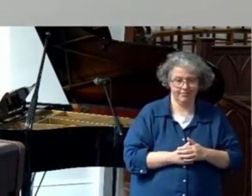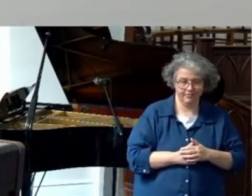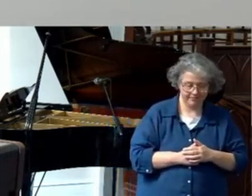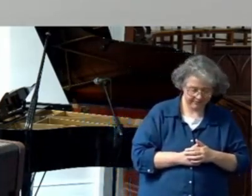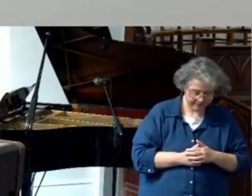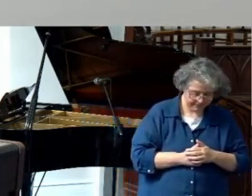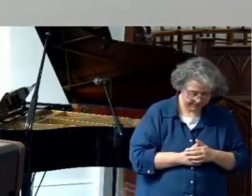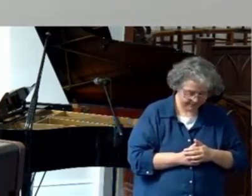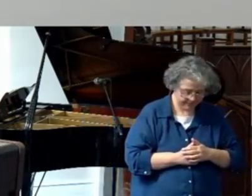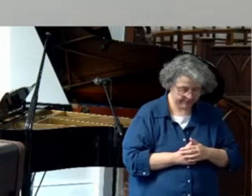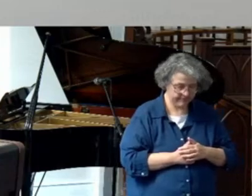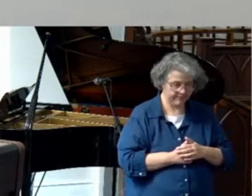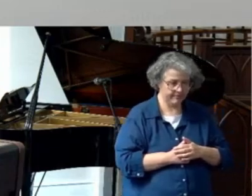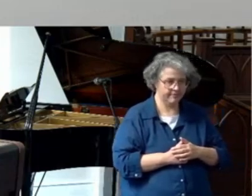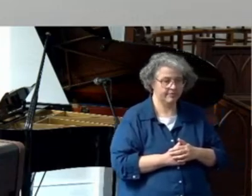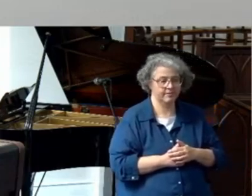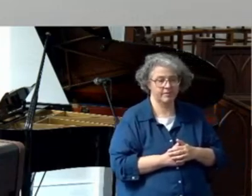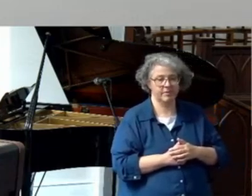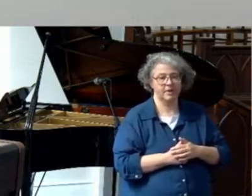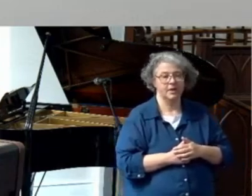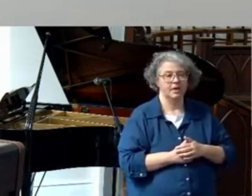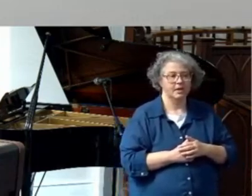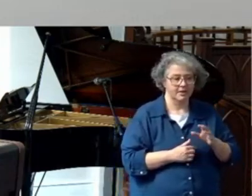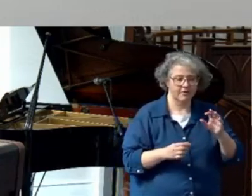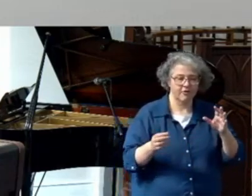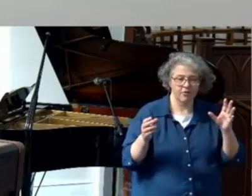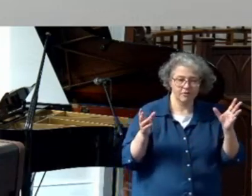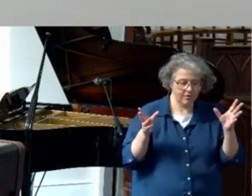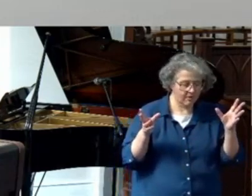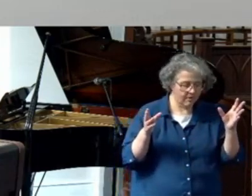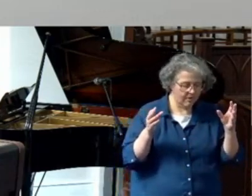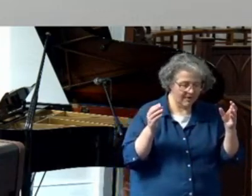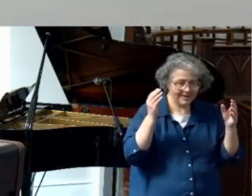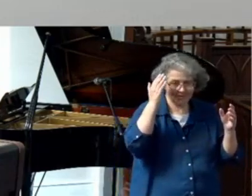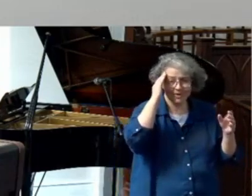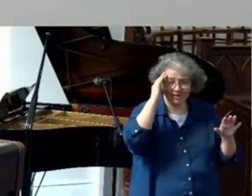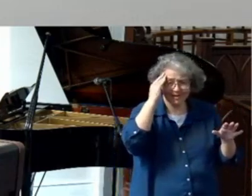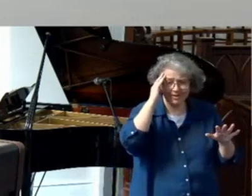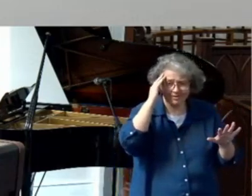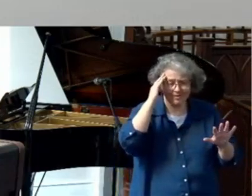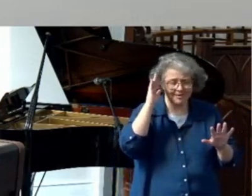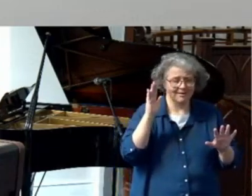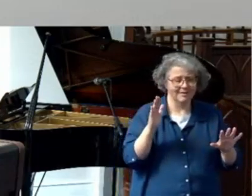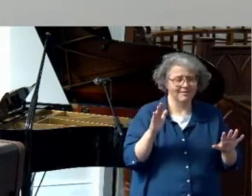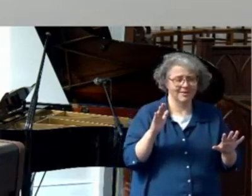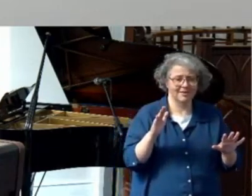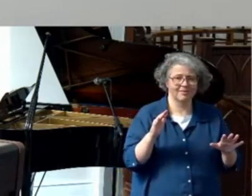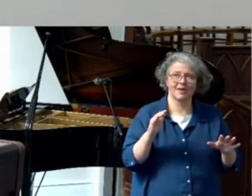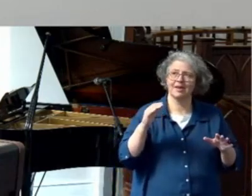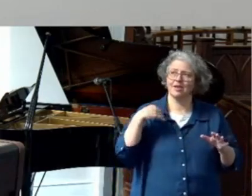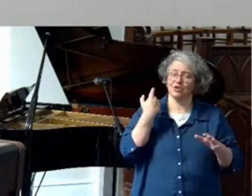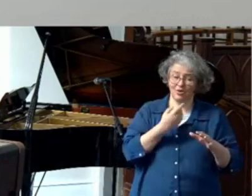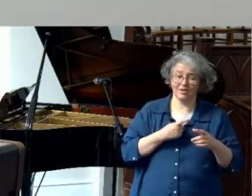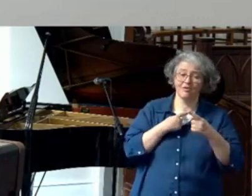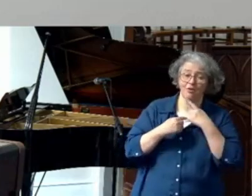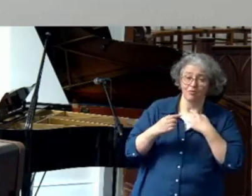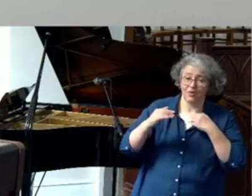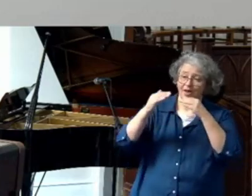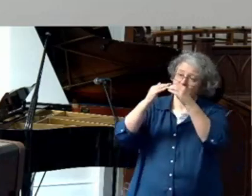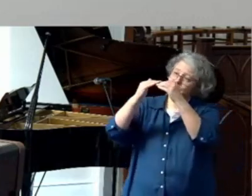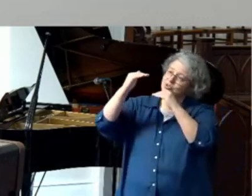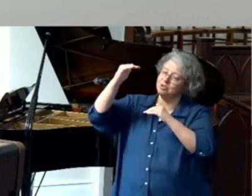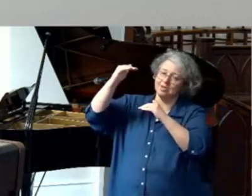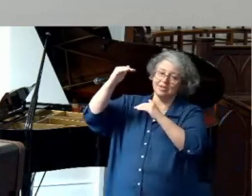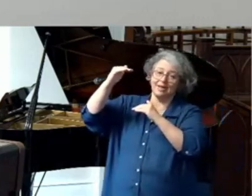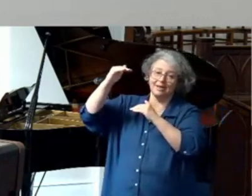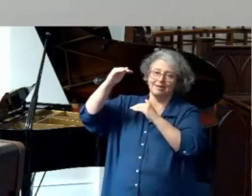novo para trazer luz sobre essa ideia de a nossa vontade estar submissa à vontade de Deus para que nós estejamos